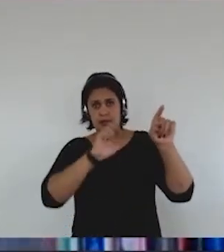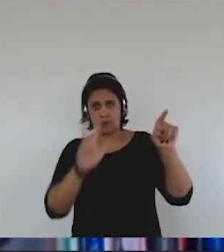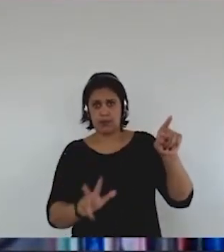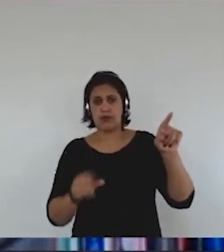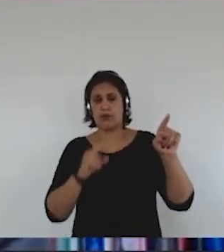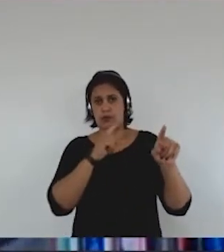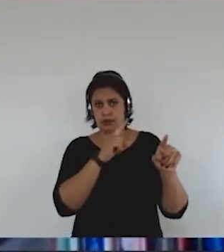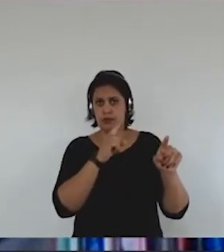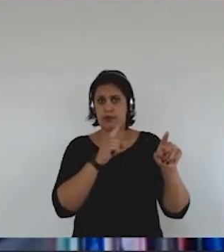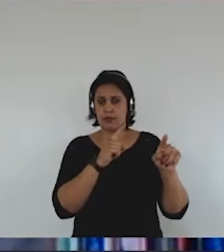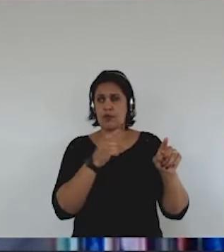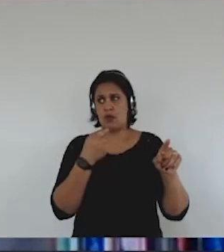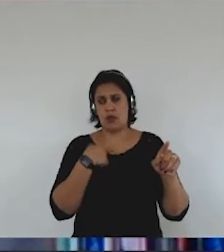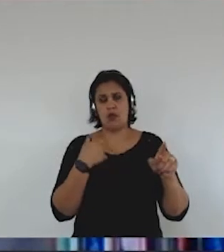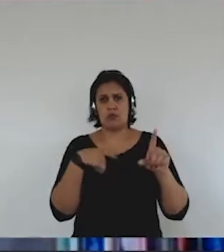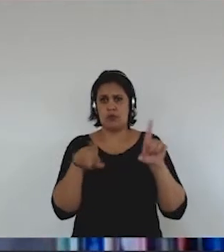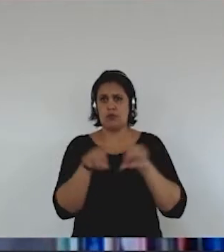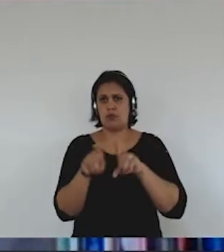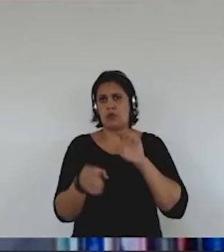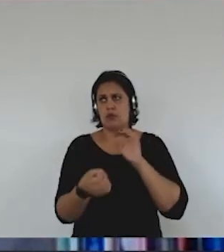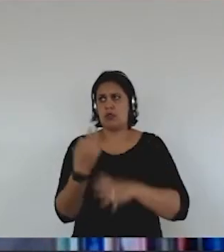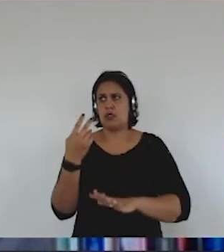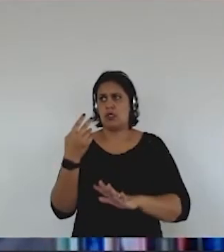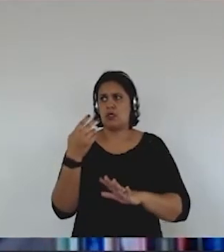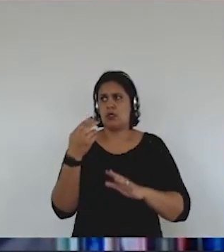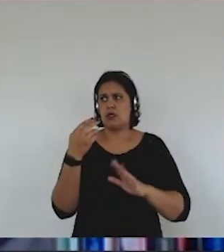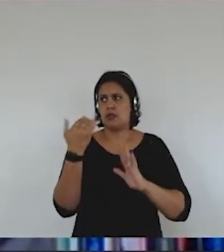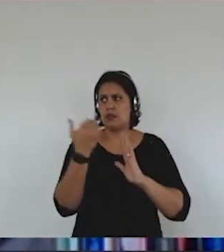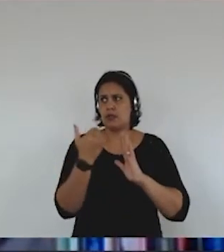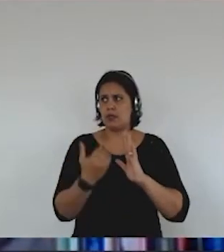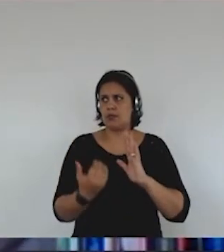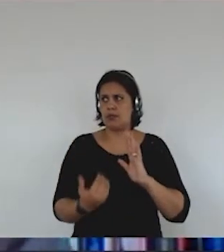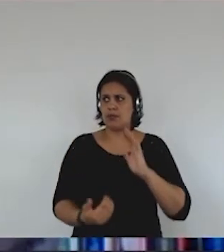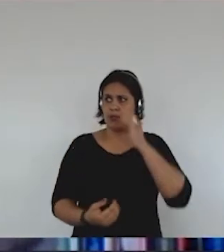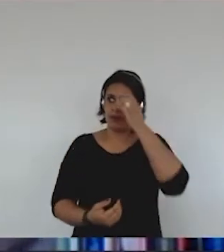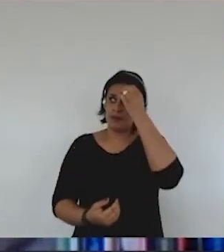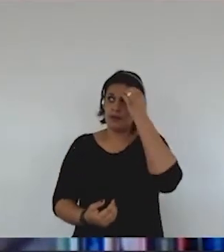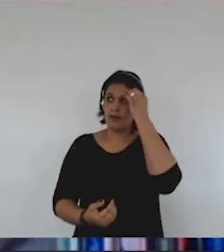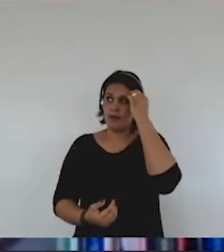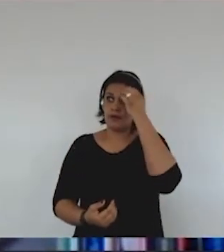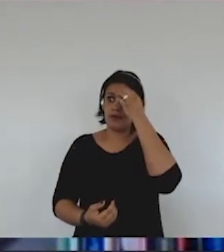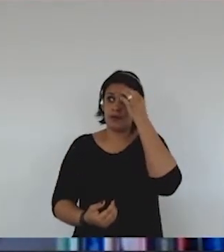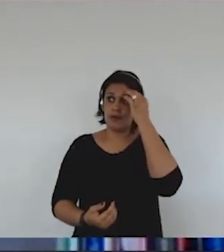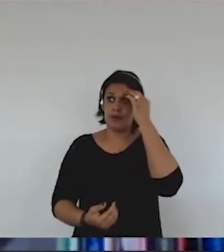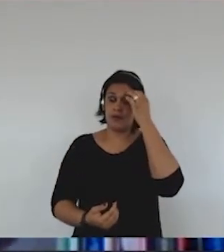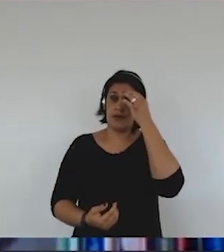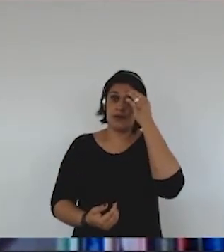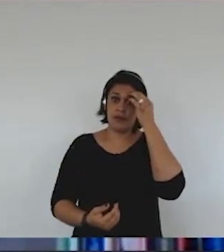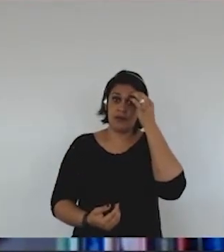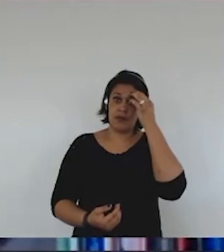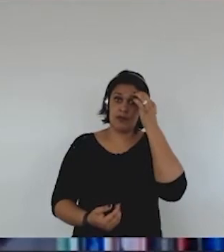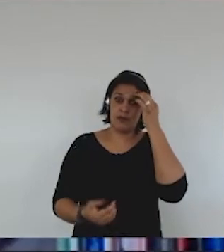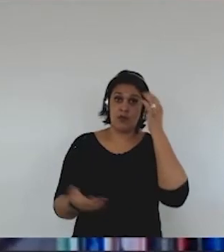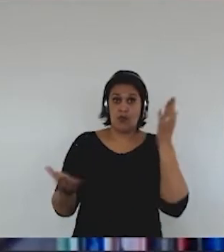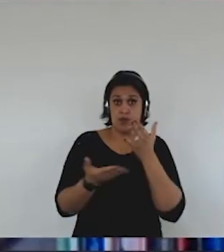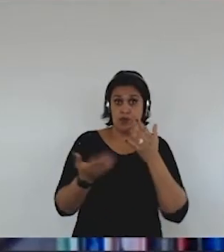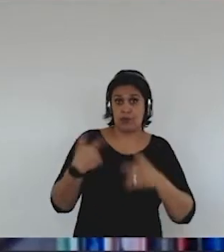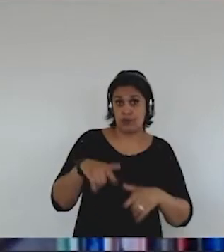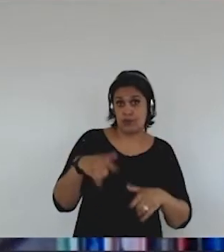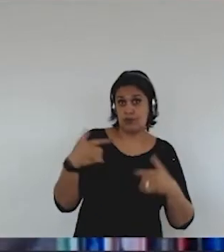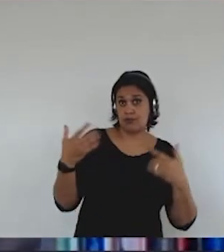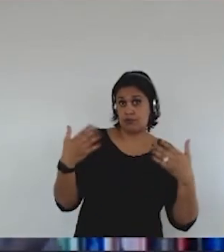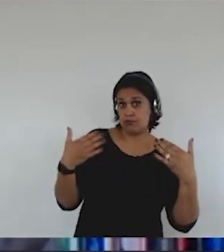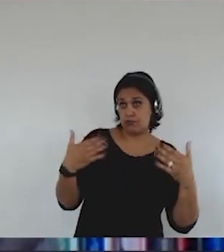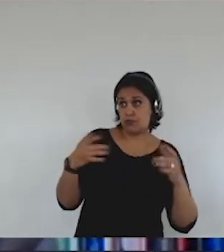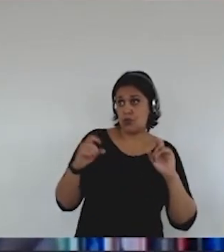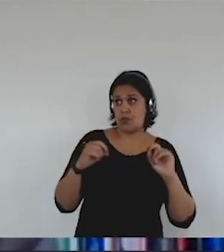também na elaboração da norma. Uma coisa que se discute muito hoje é, por exemplo, como fica a